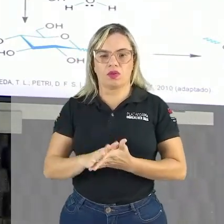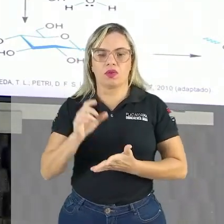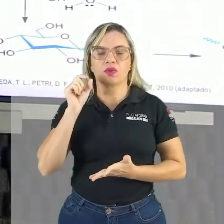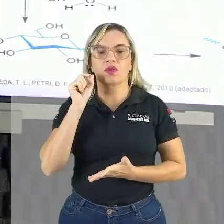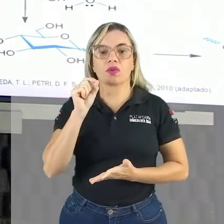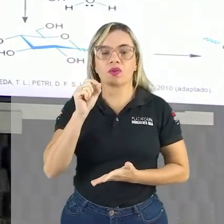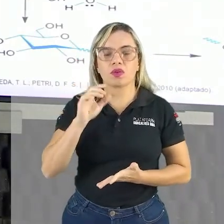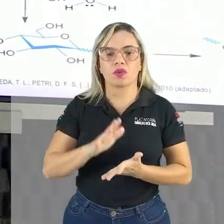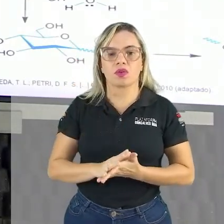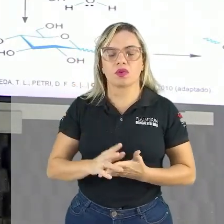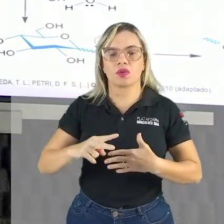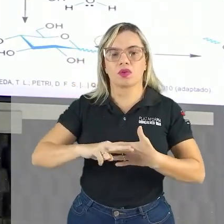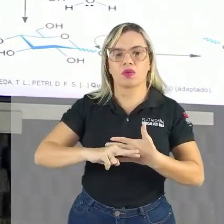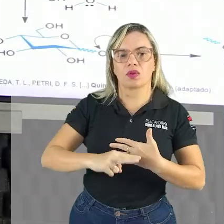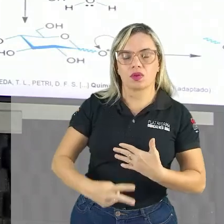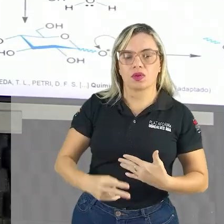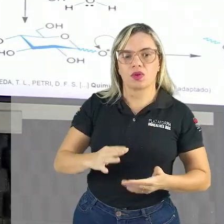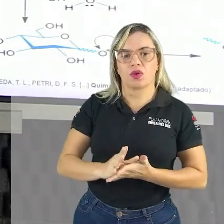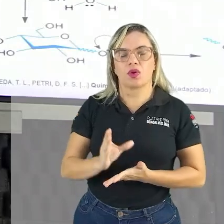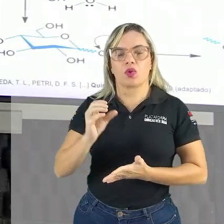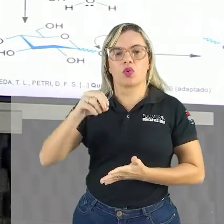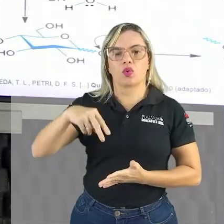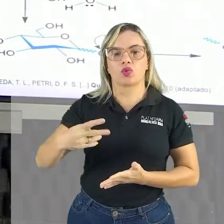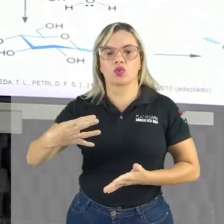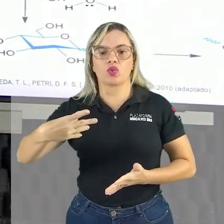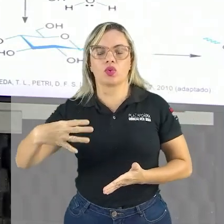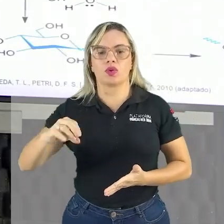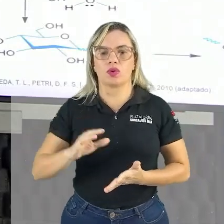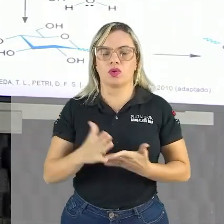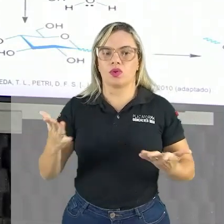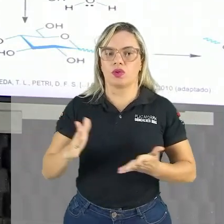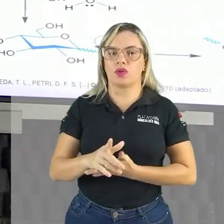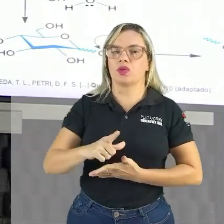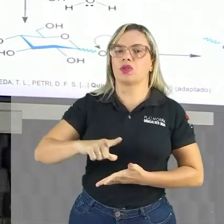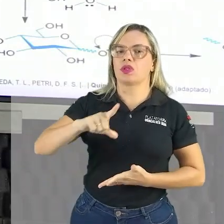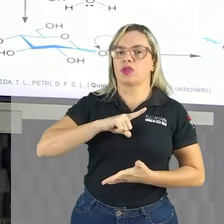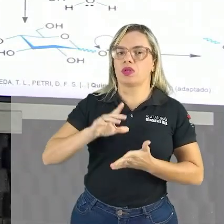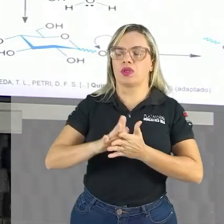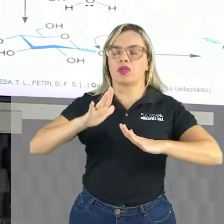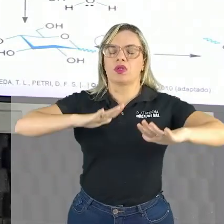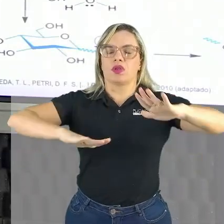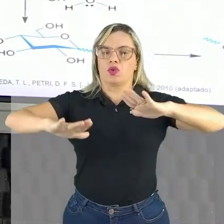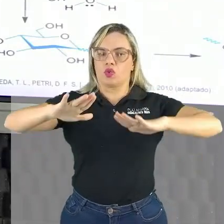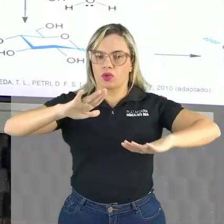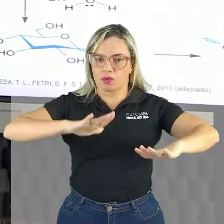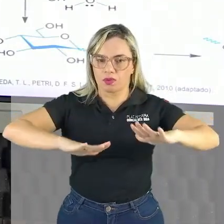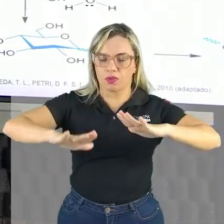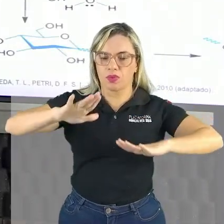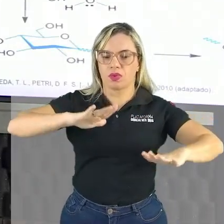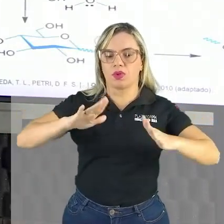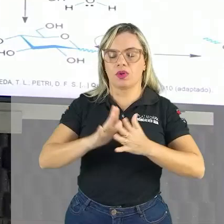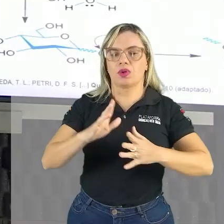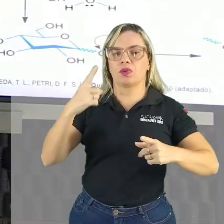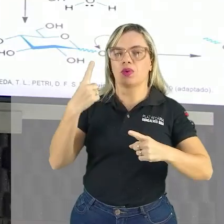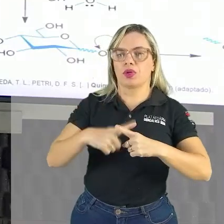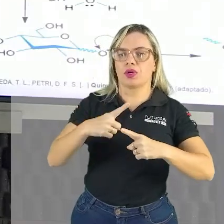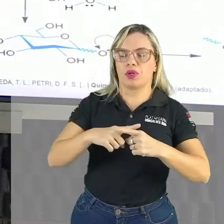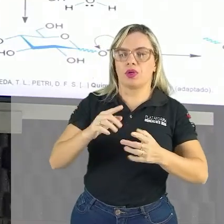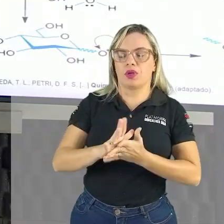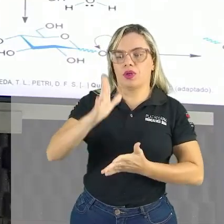Ele acaba de ser consumido. E aí tu tem que ter muito cuidado. Porque o que a gente